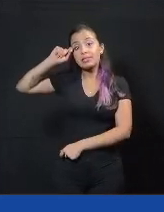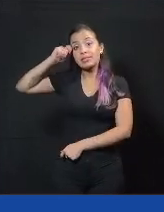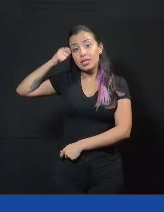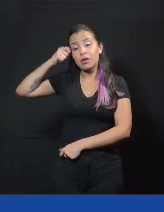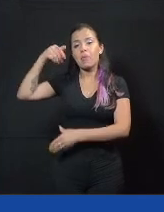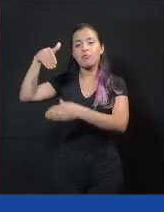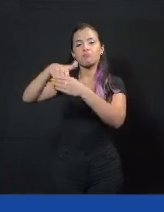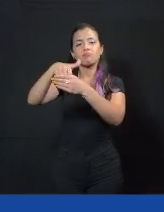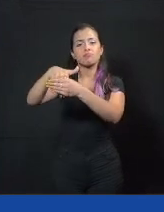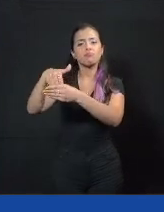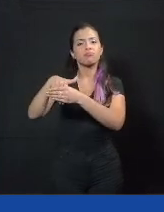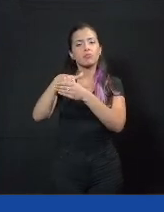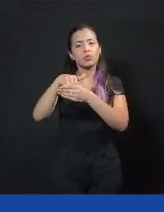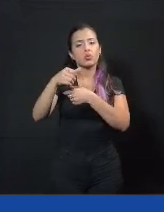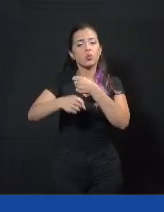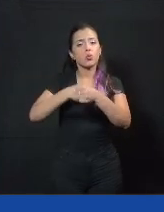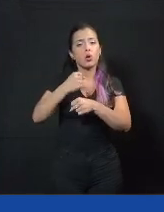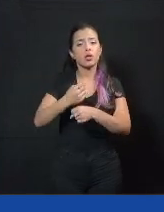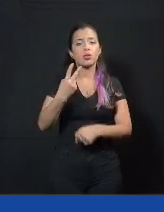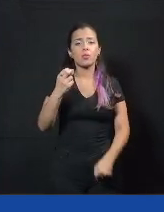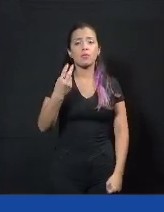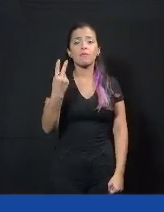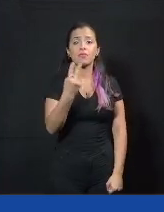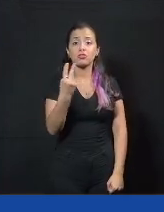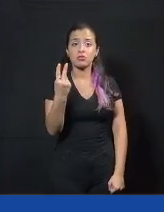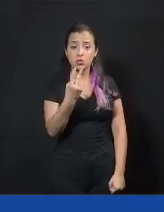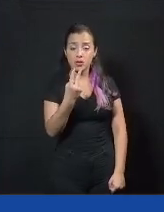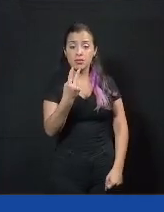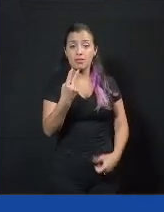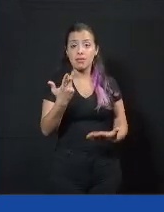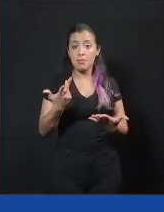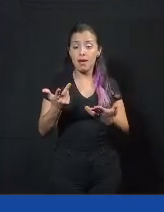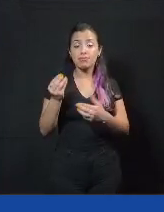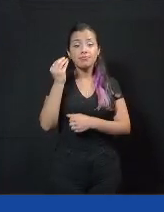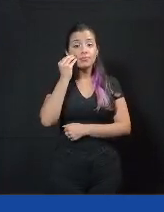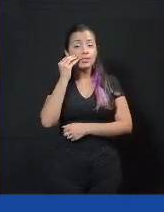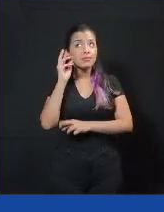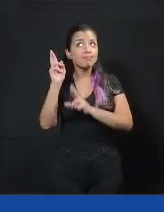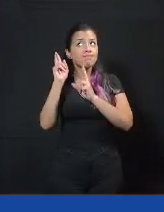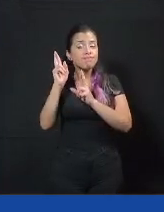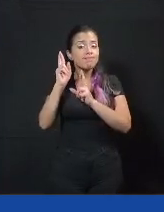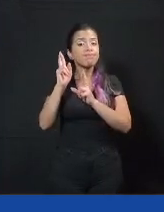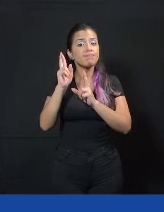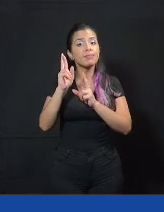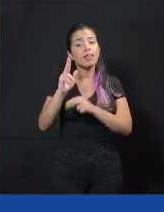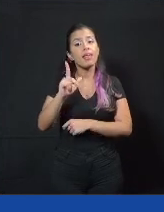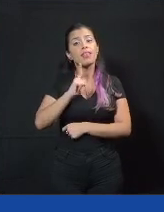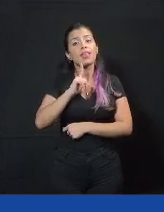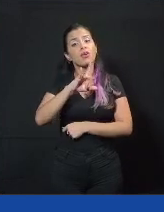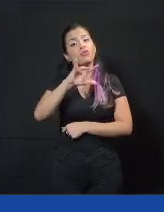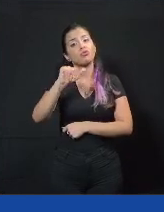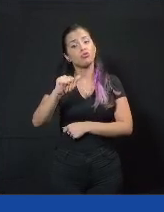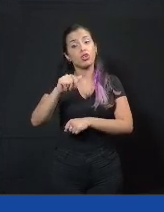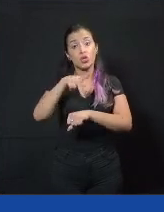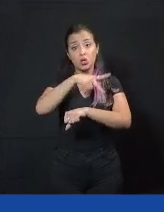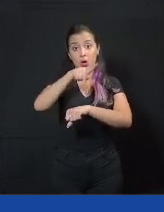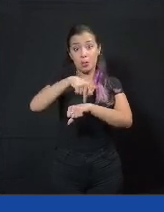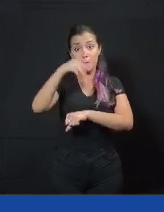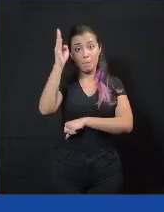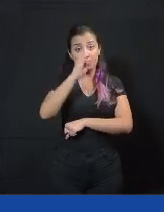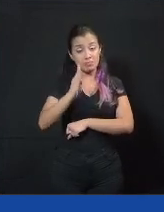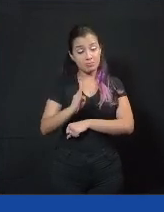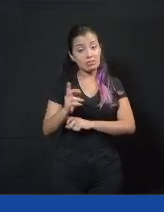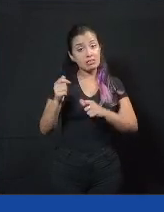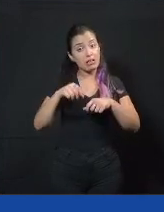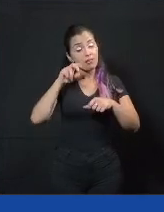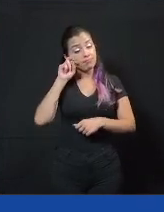2022. A de que, em algum momento, a gente possa viver num país em que a história do Brasil possa ser vista